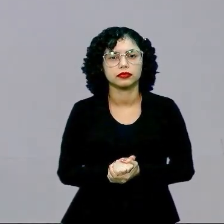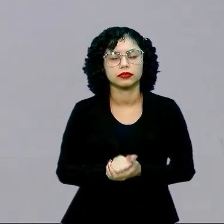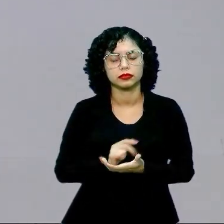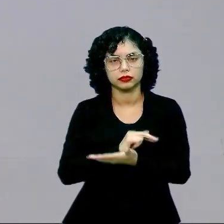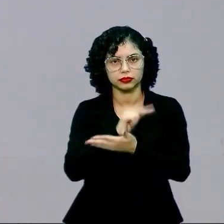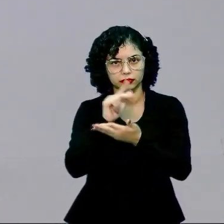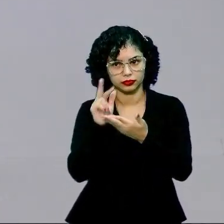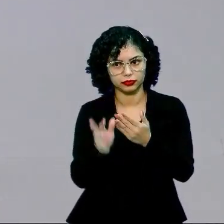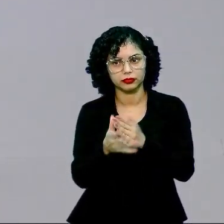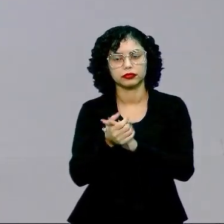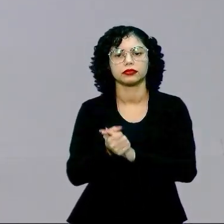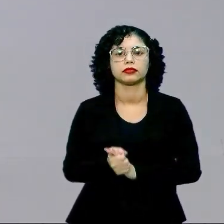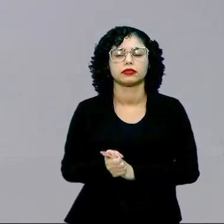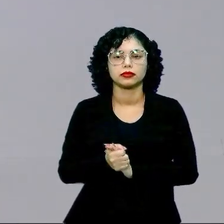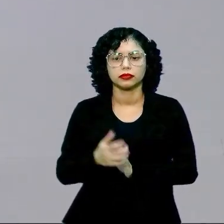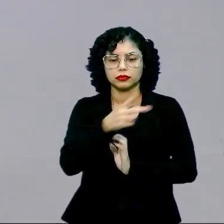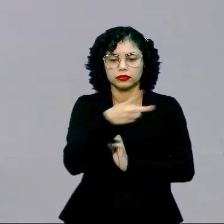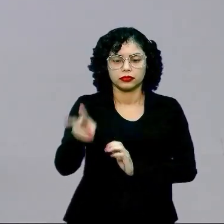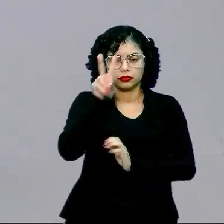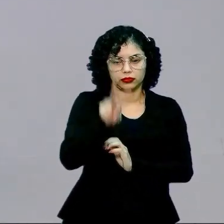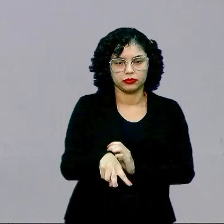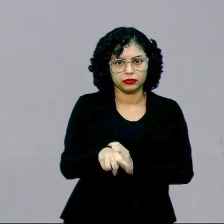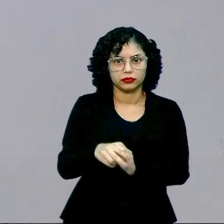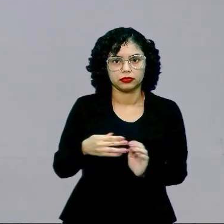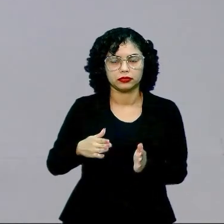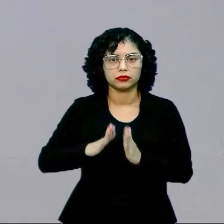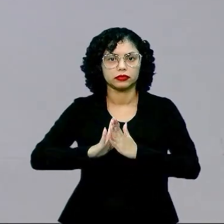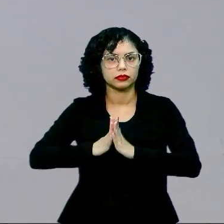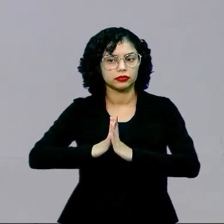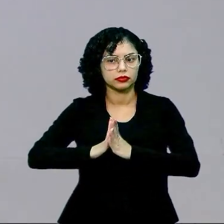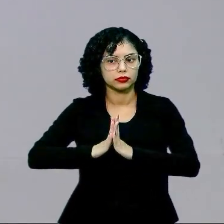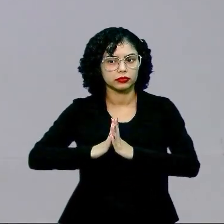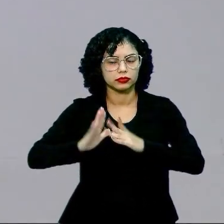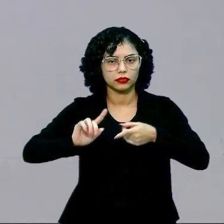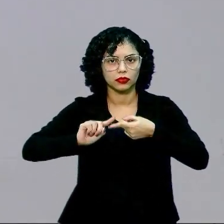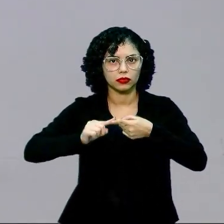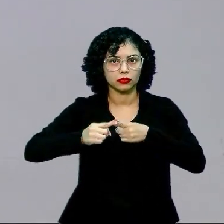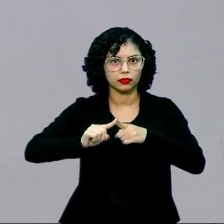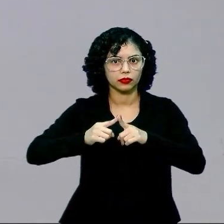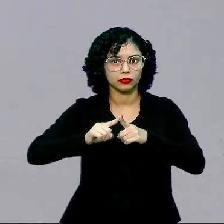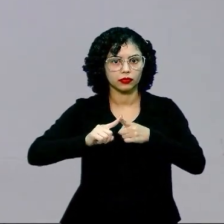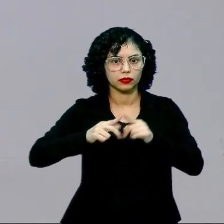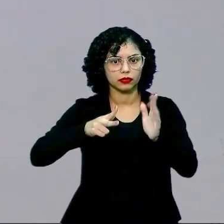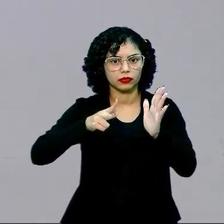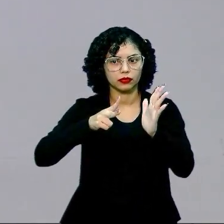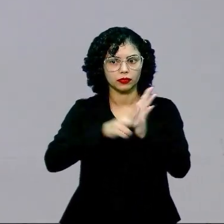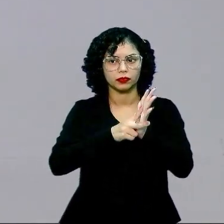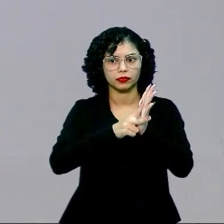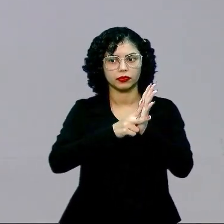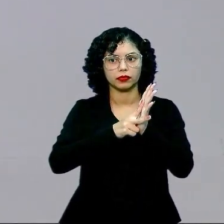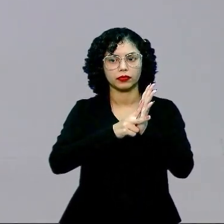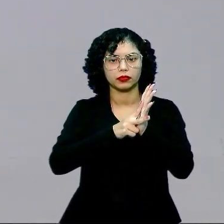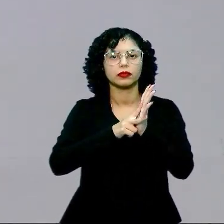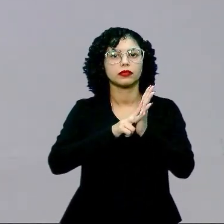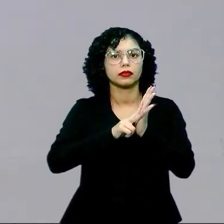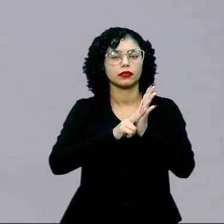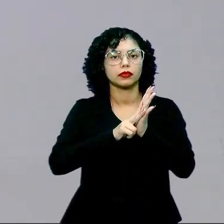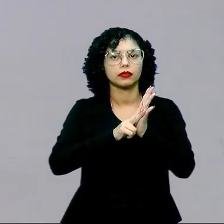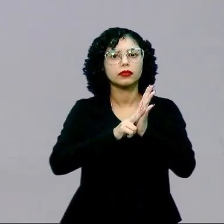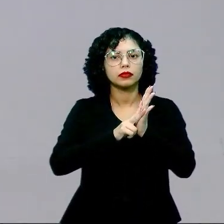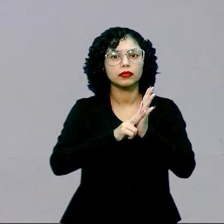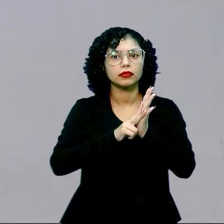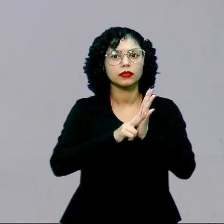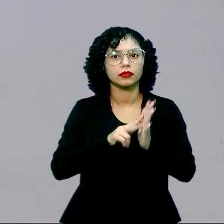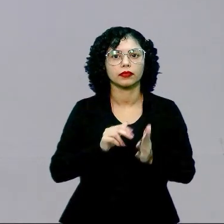vários. E isso faz com que a superfície de contato da pata entre em contato com a